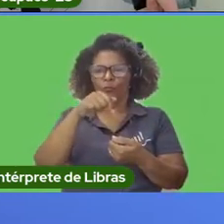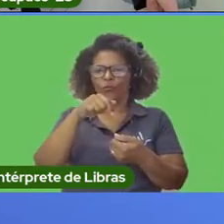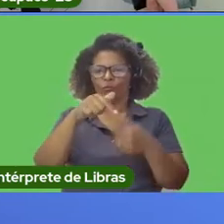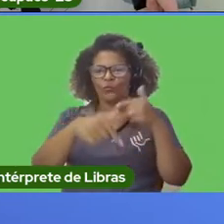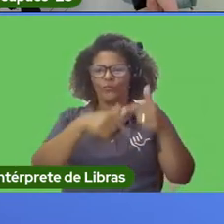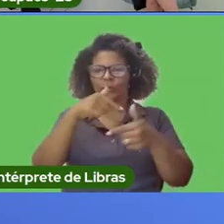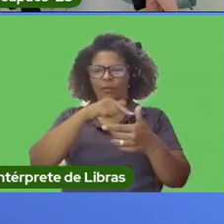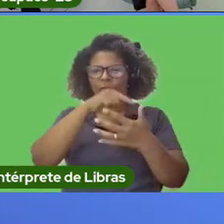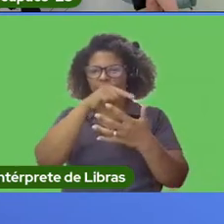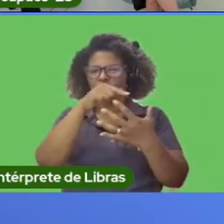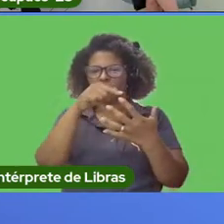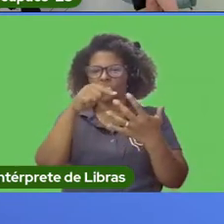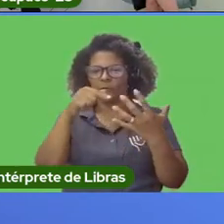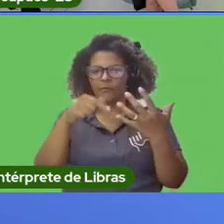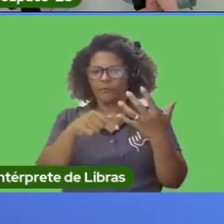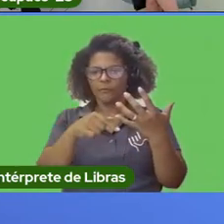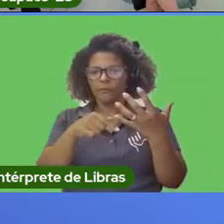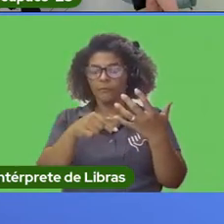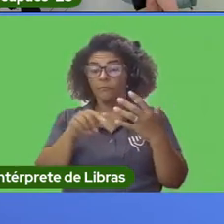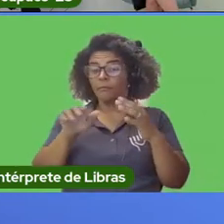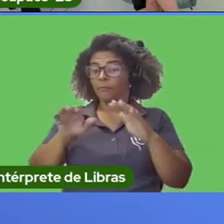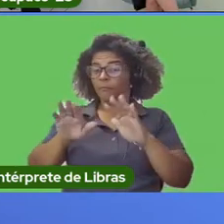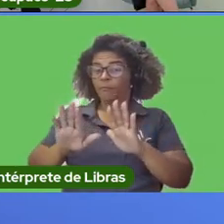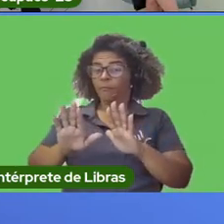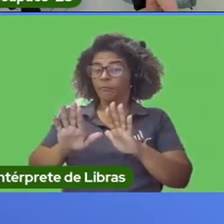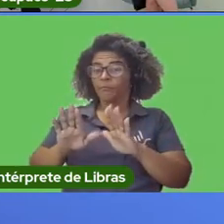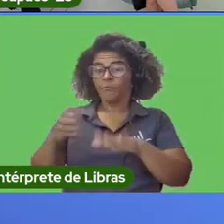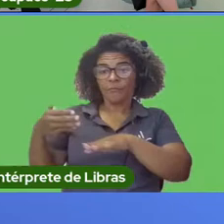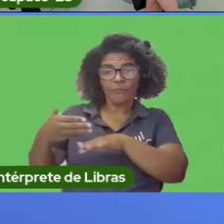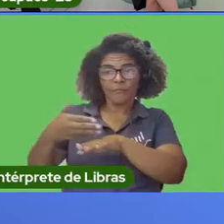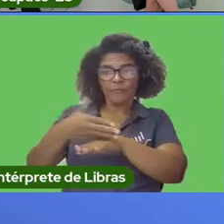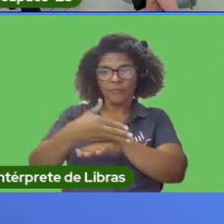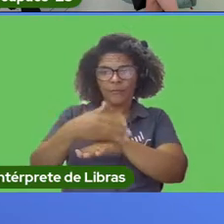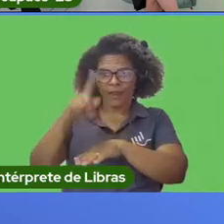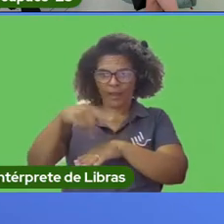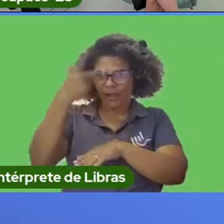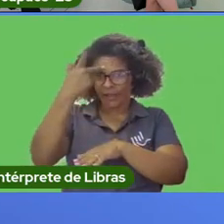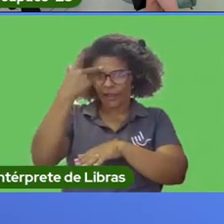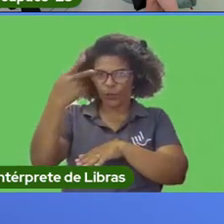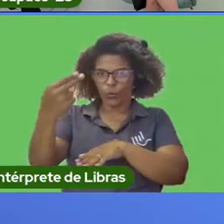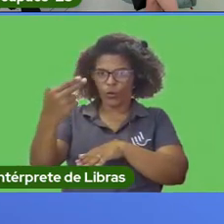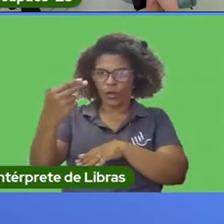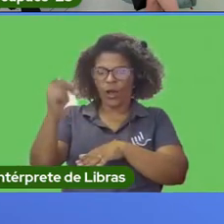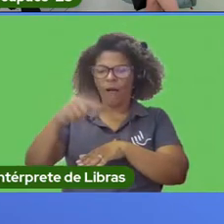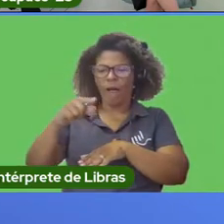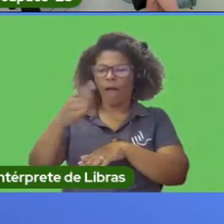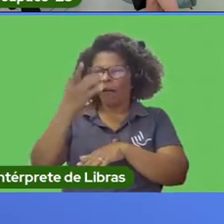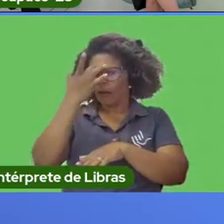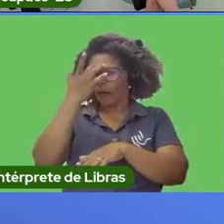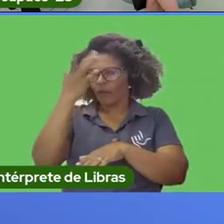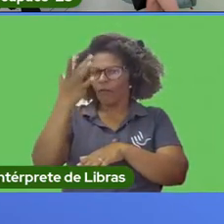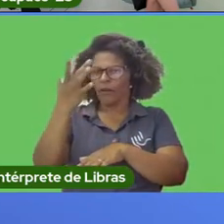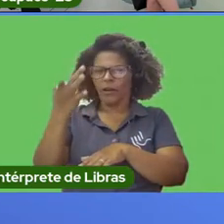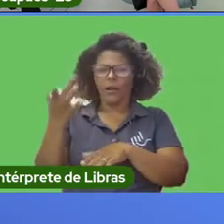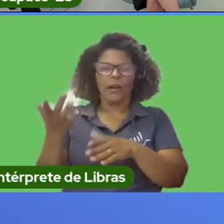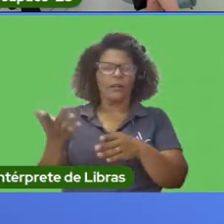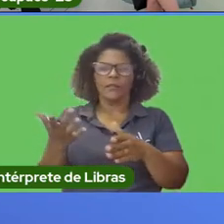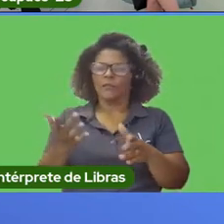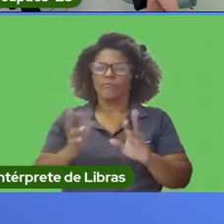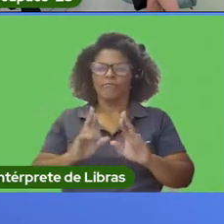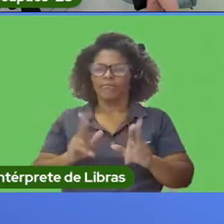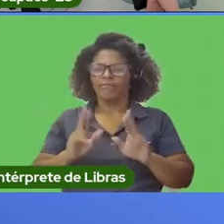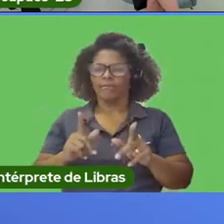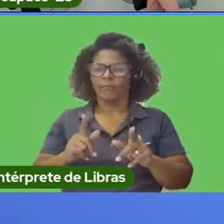esse acesso ele não é natural, ele não é espontâneo, como a gente vê, isso